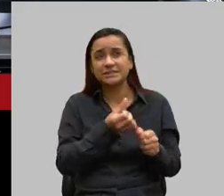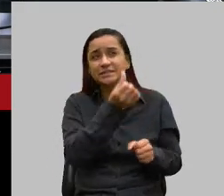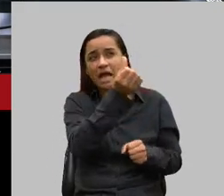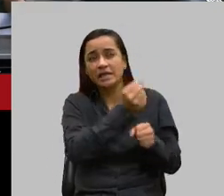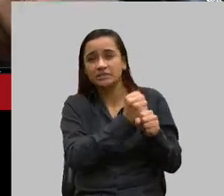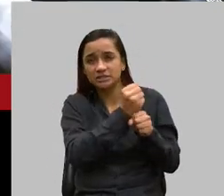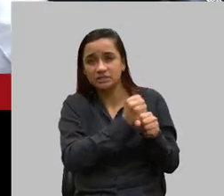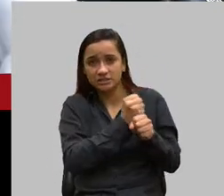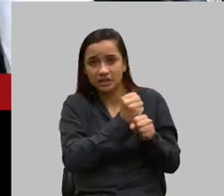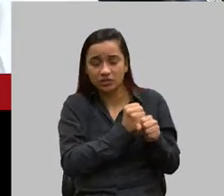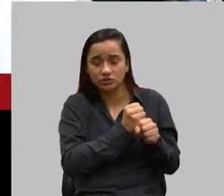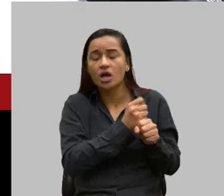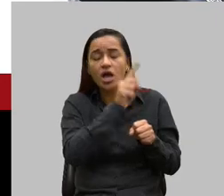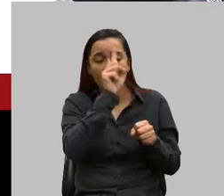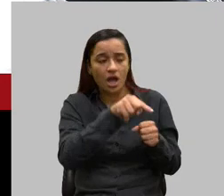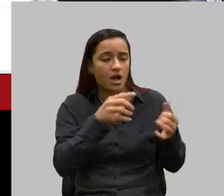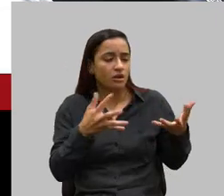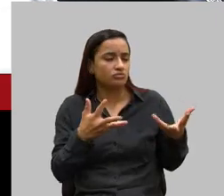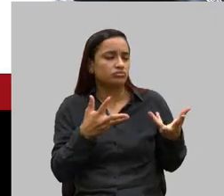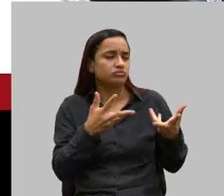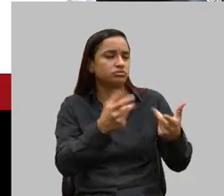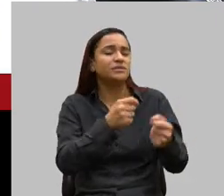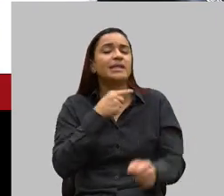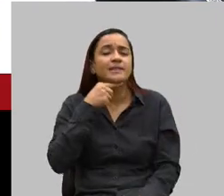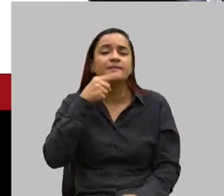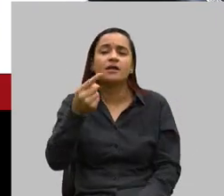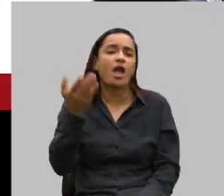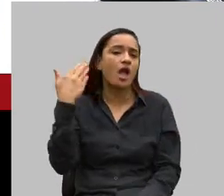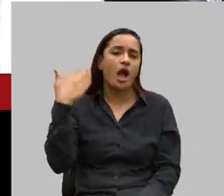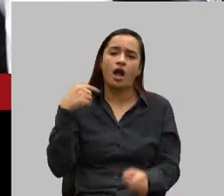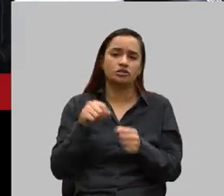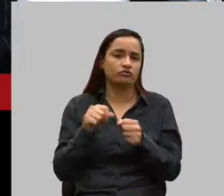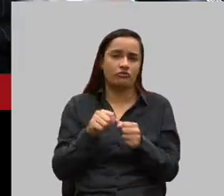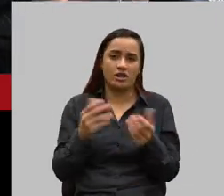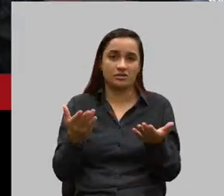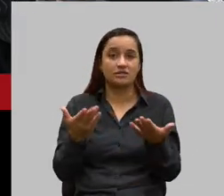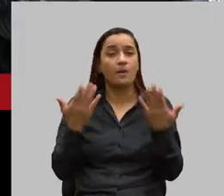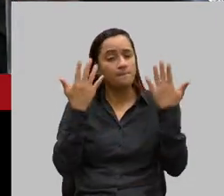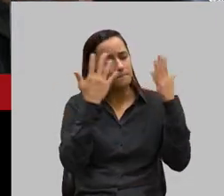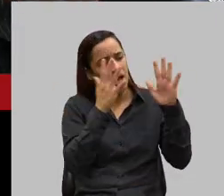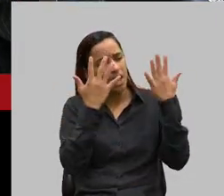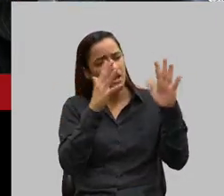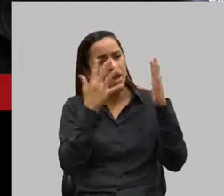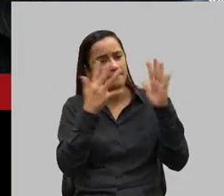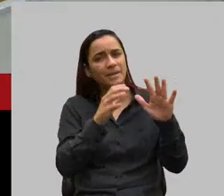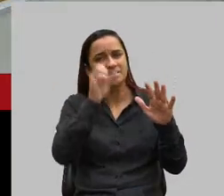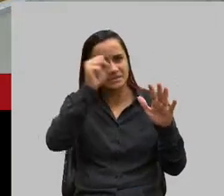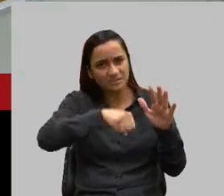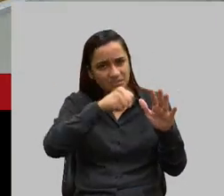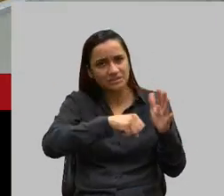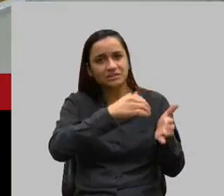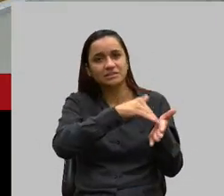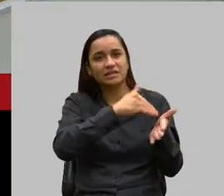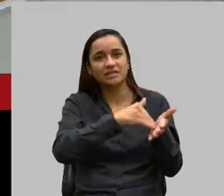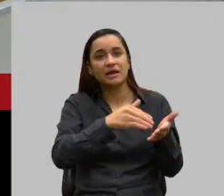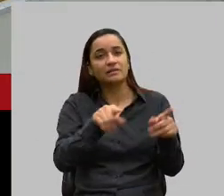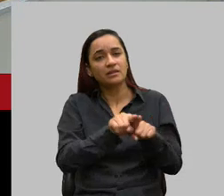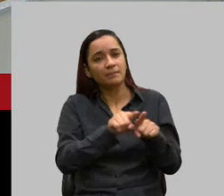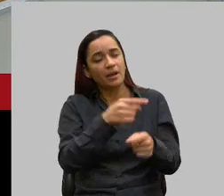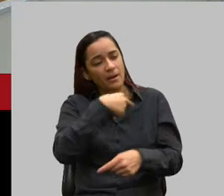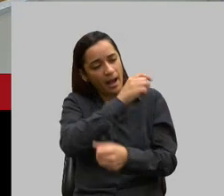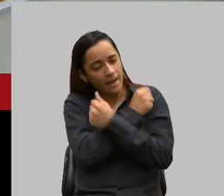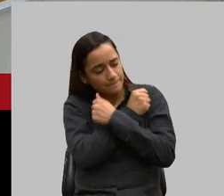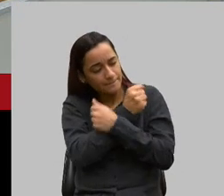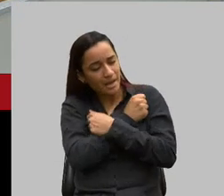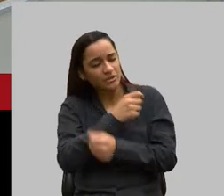é fantástico ninguém fez na história de Minas Gerais Parabéns secretário e mande um forte abraço pro nosso querido